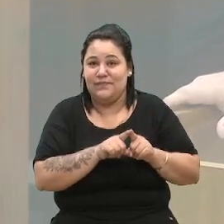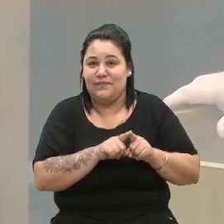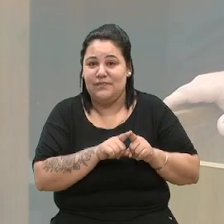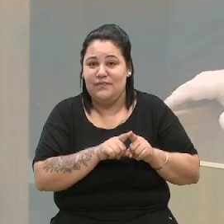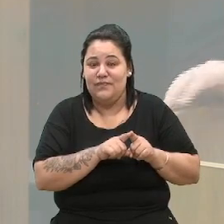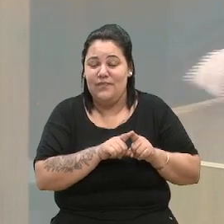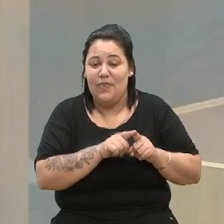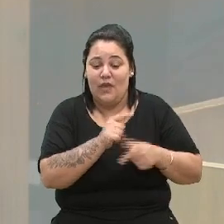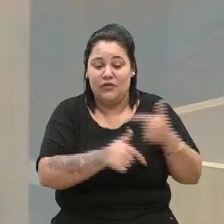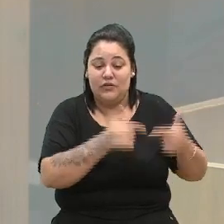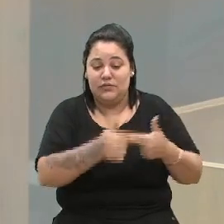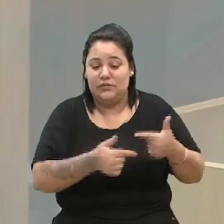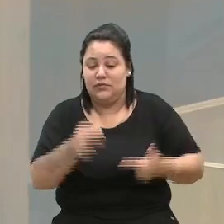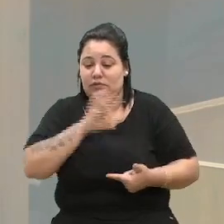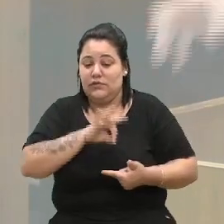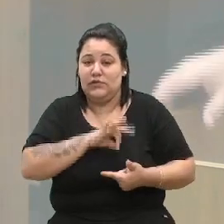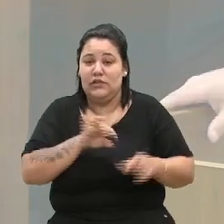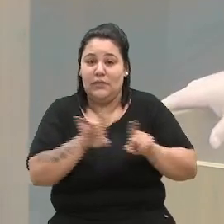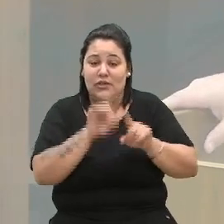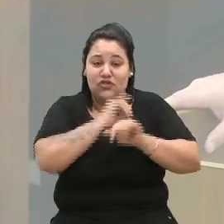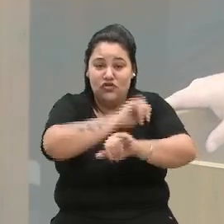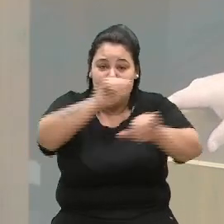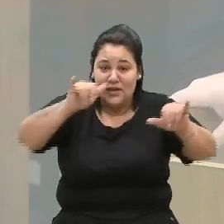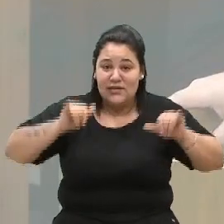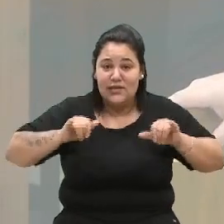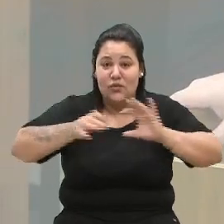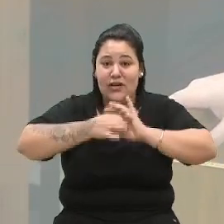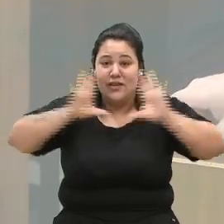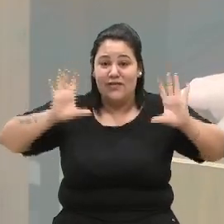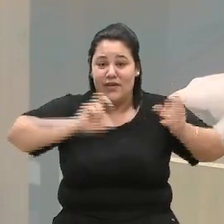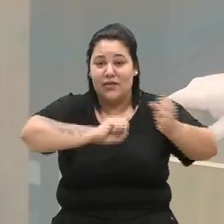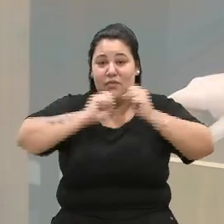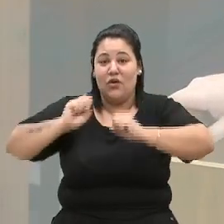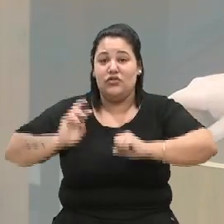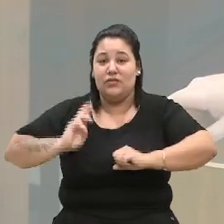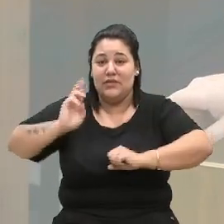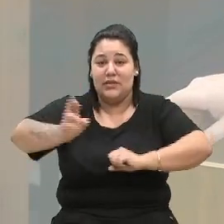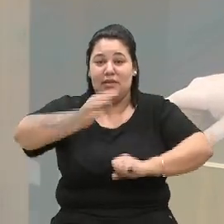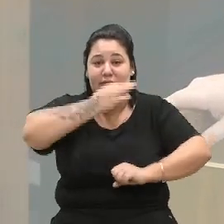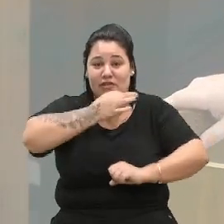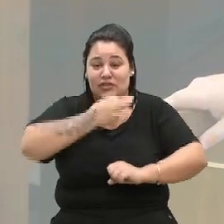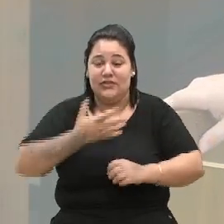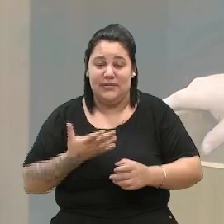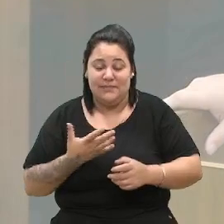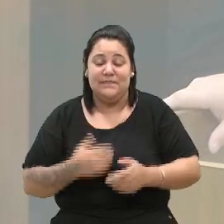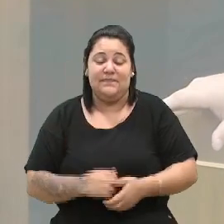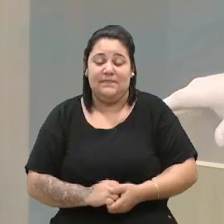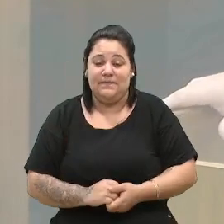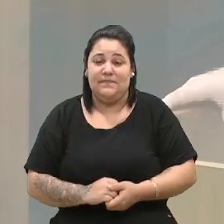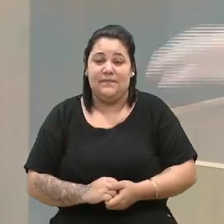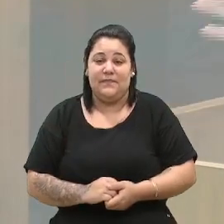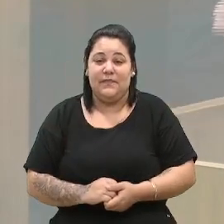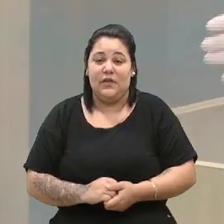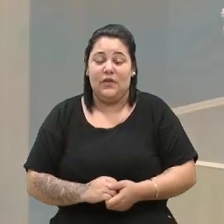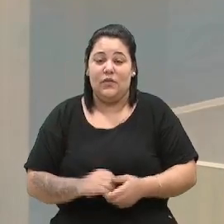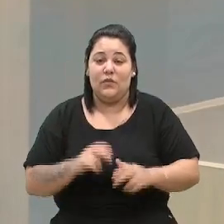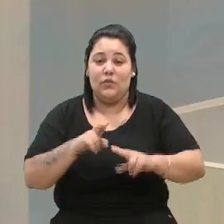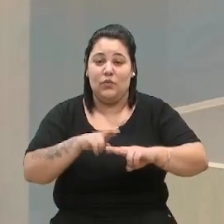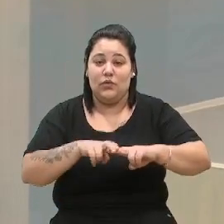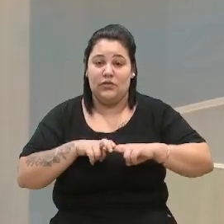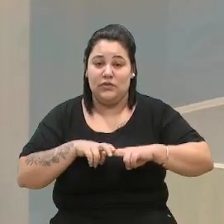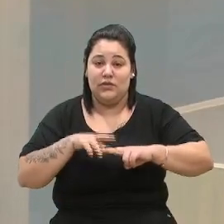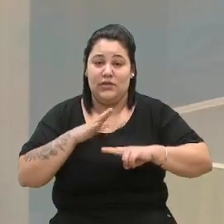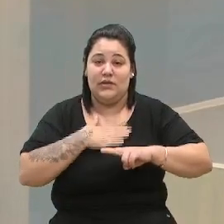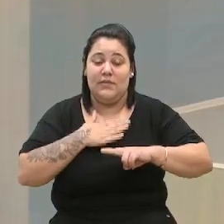renda, e de marketing espontâneo que pode representar para Caxias do Sul. Por isso que, na minha